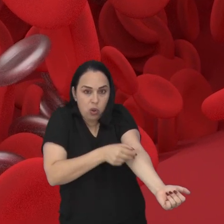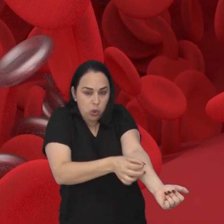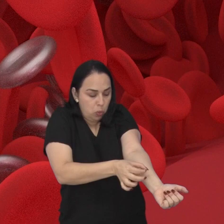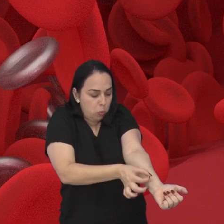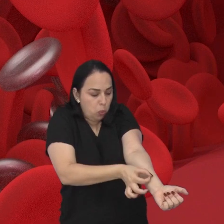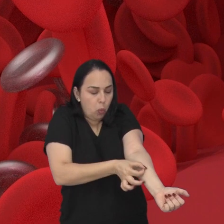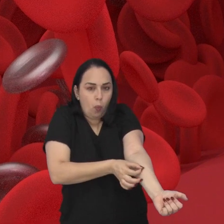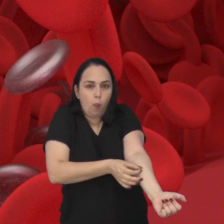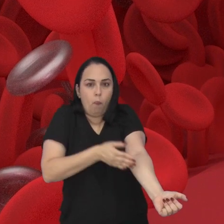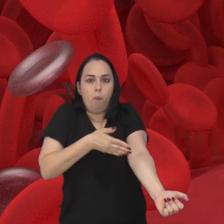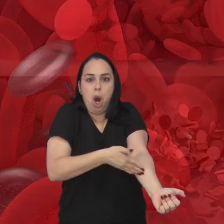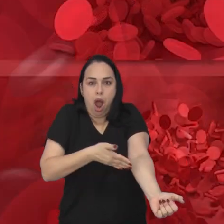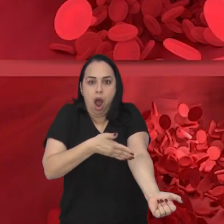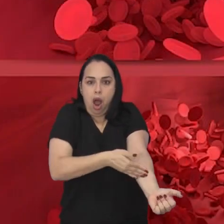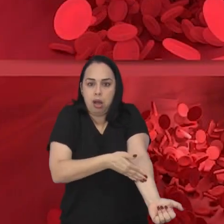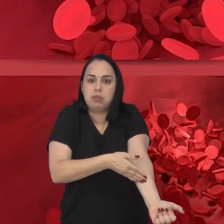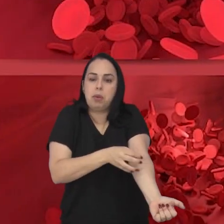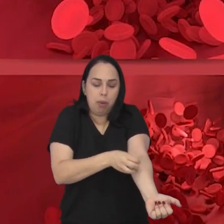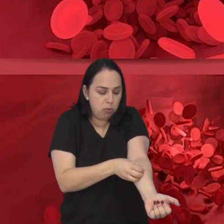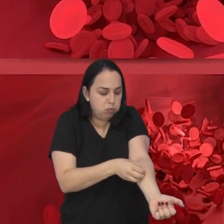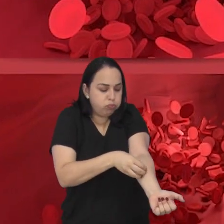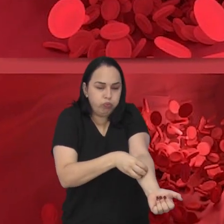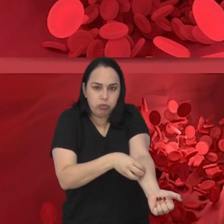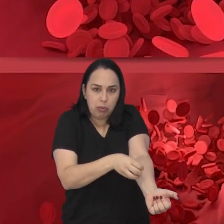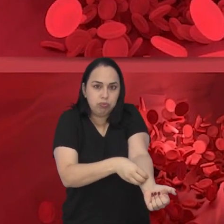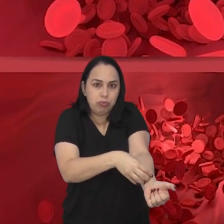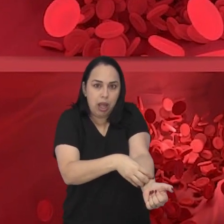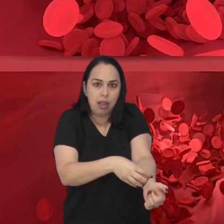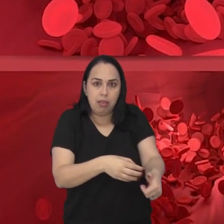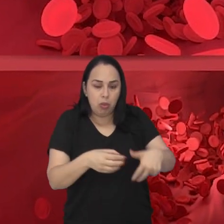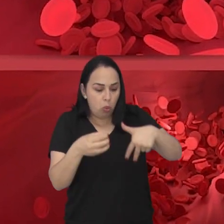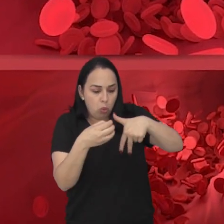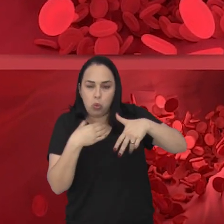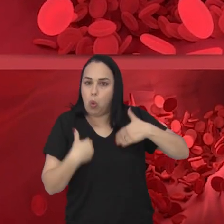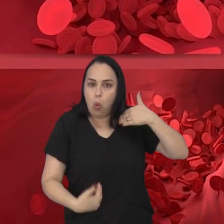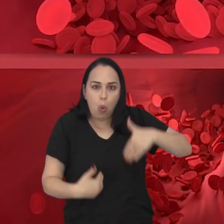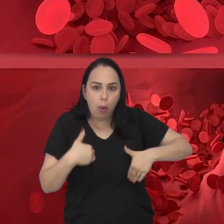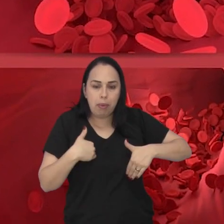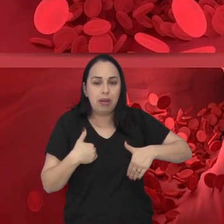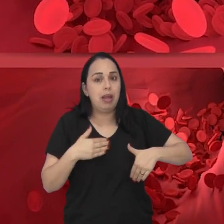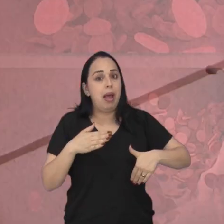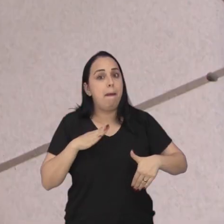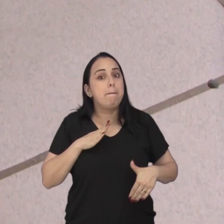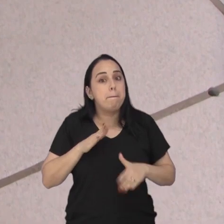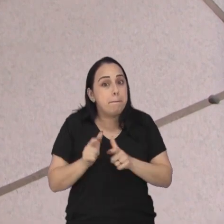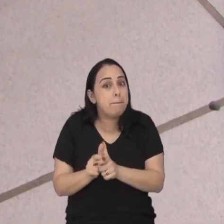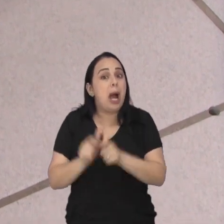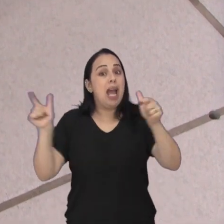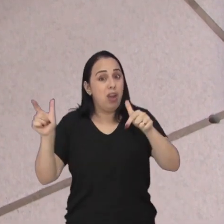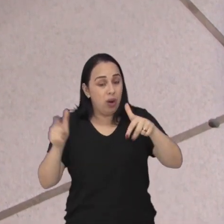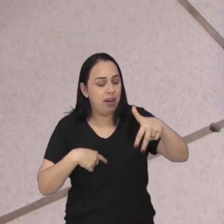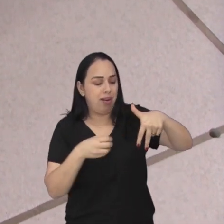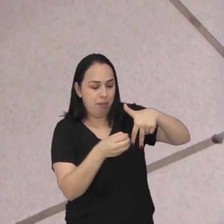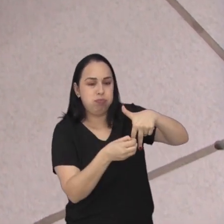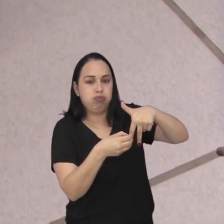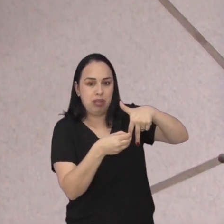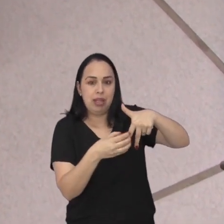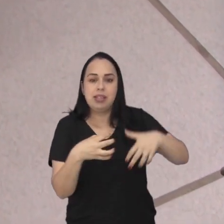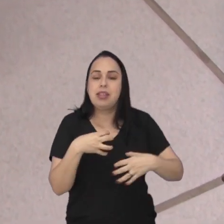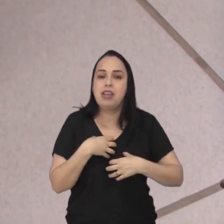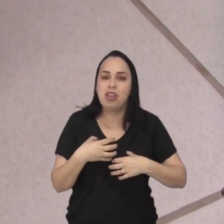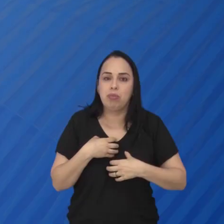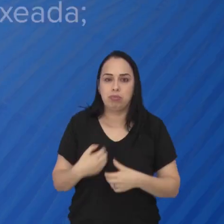uma veia ou de uma artéria e pode causar coágulos em diferentes partes do corpo. A mais comum é a região